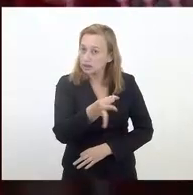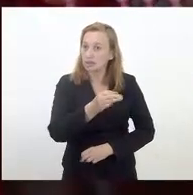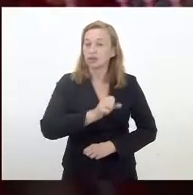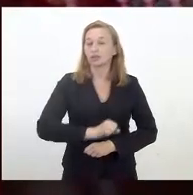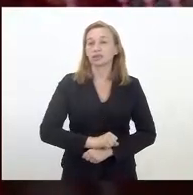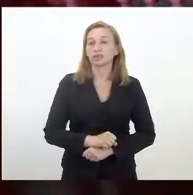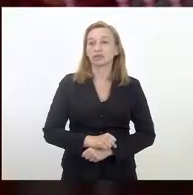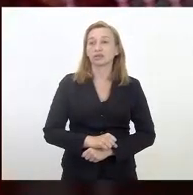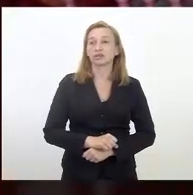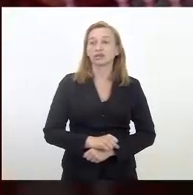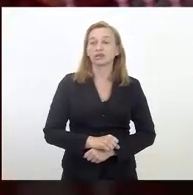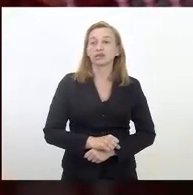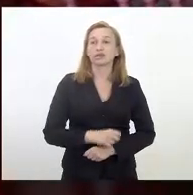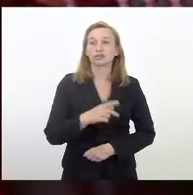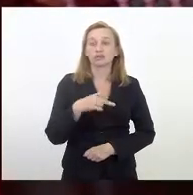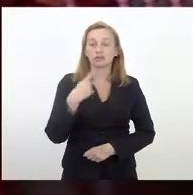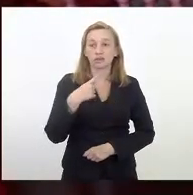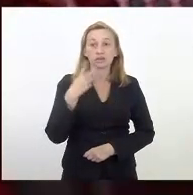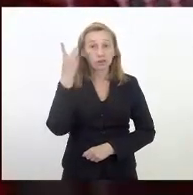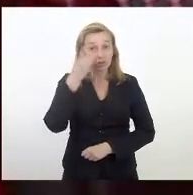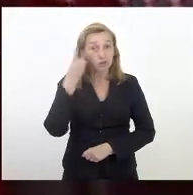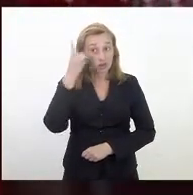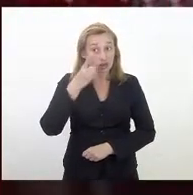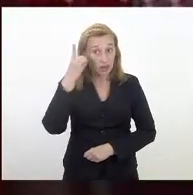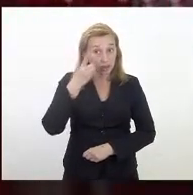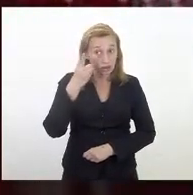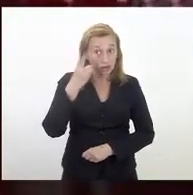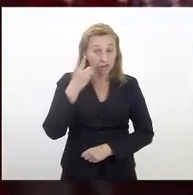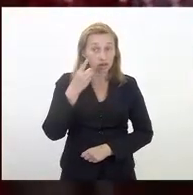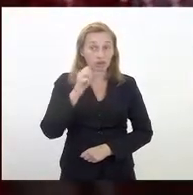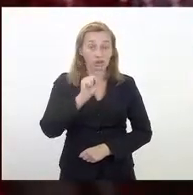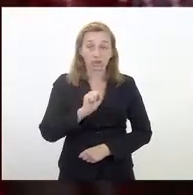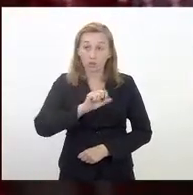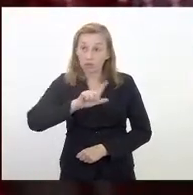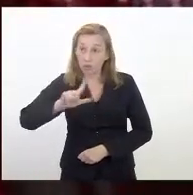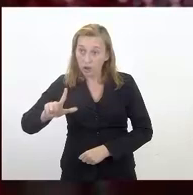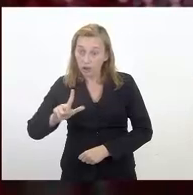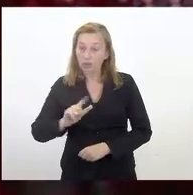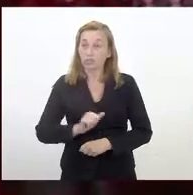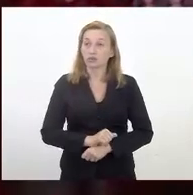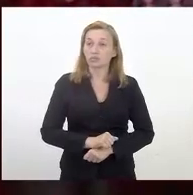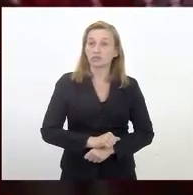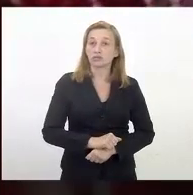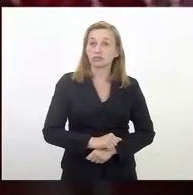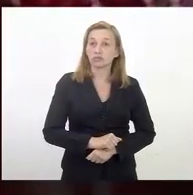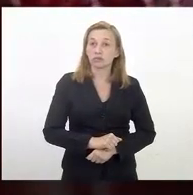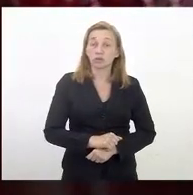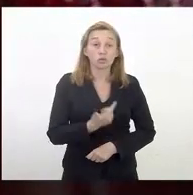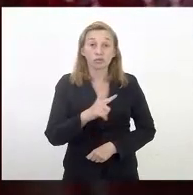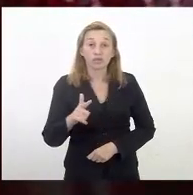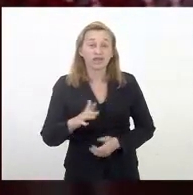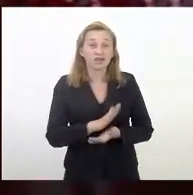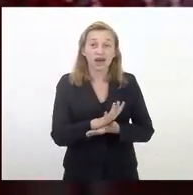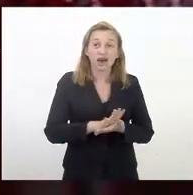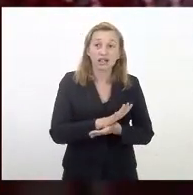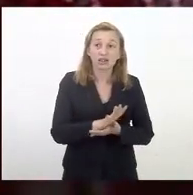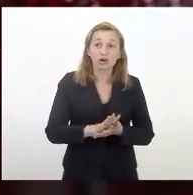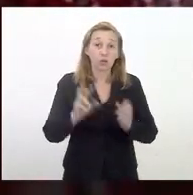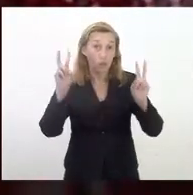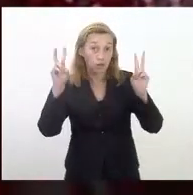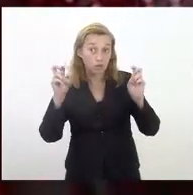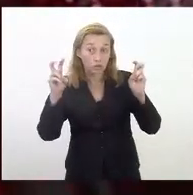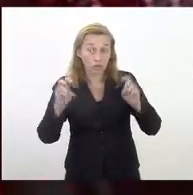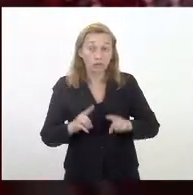a proposição feita pelo Nobre Deputado Samuel Malafaia é não tem a ver com essa